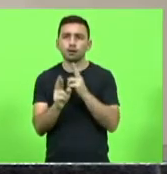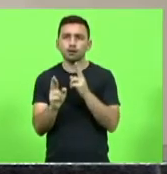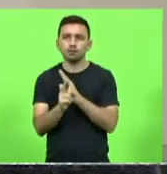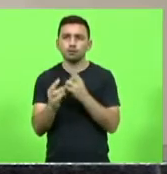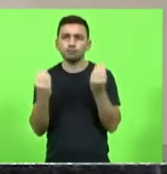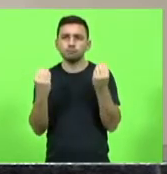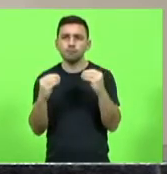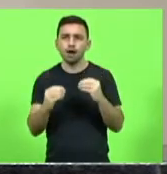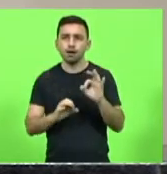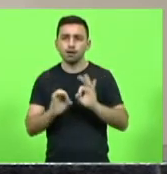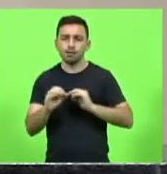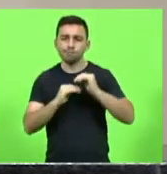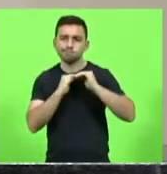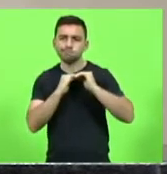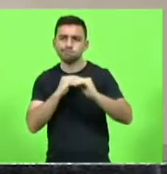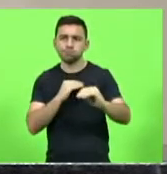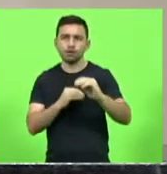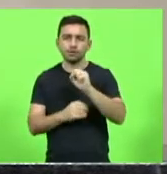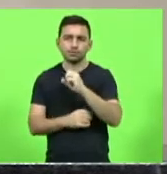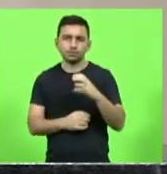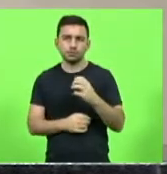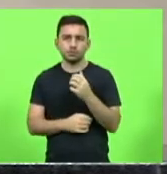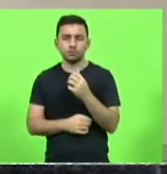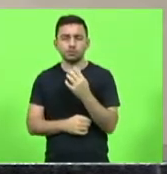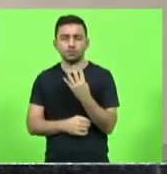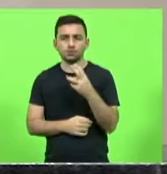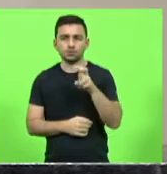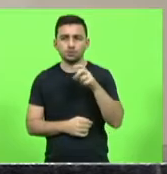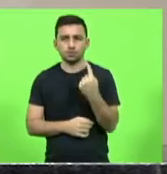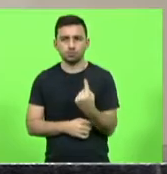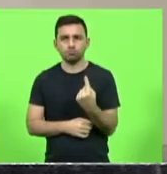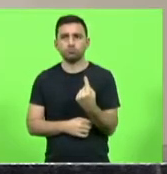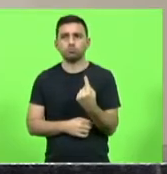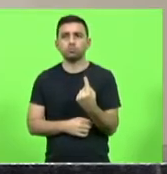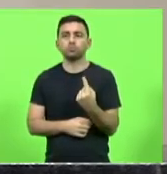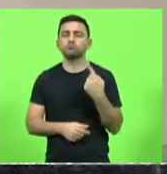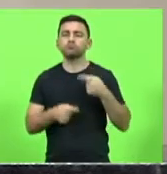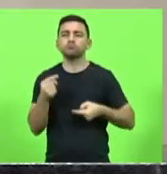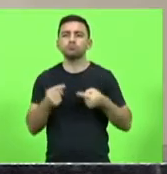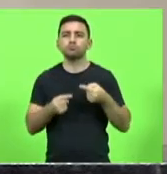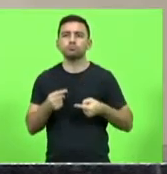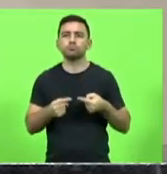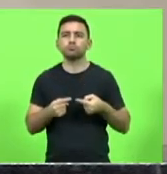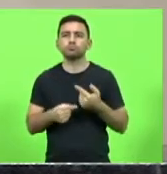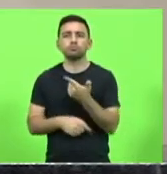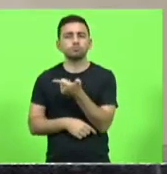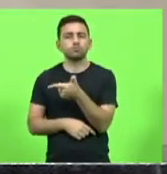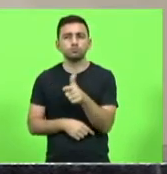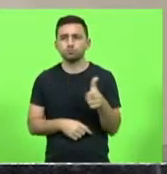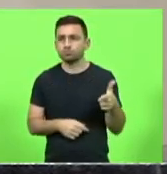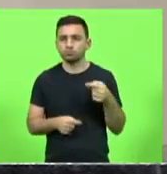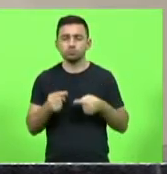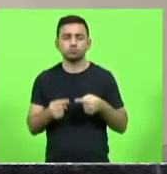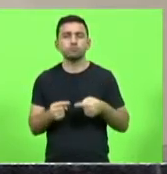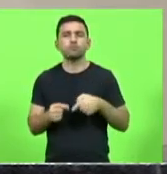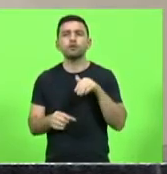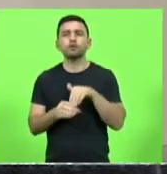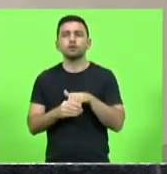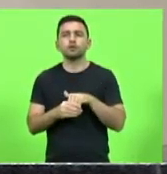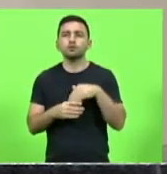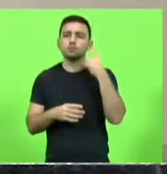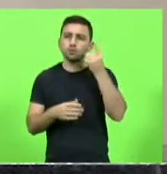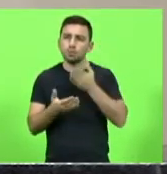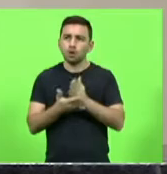e pavimentação da rodovia SC-451. Em discussão? Não havendo quem queira discutir, em votação. Deputados que